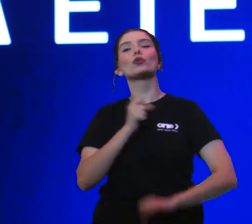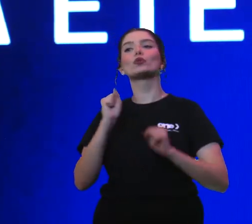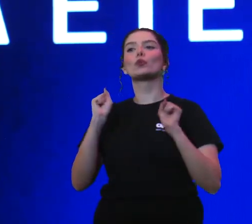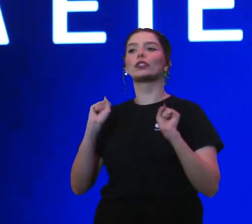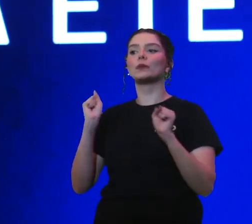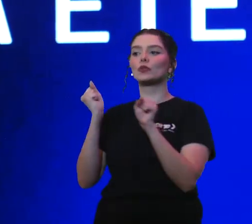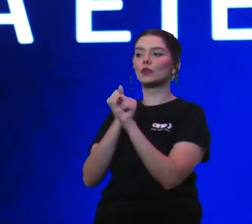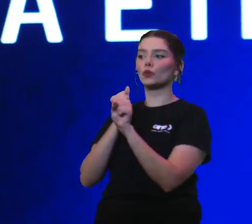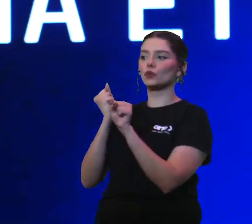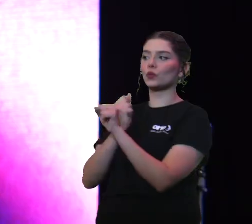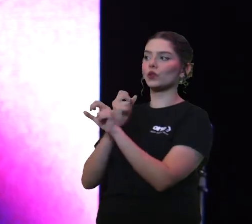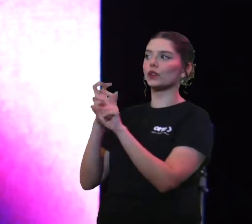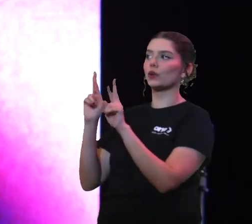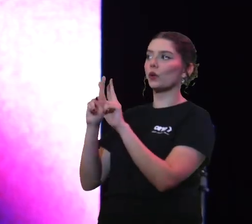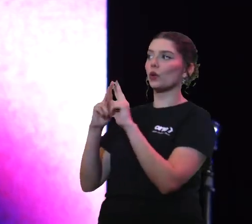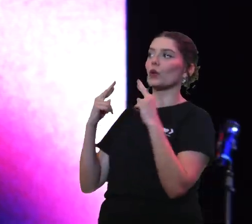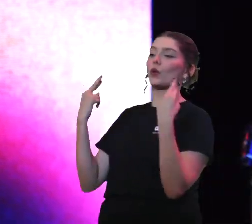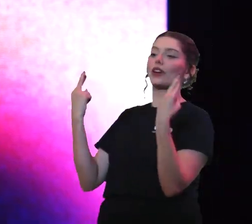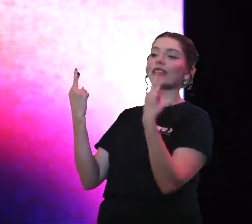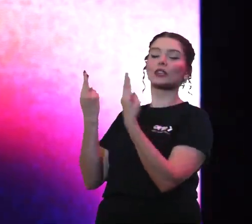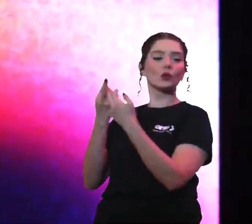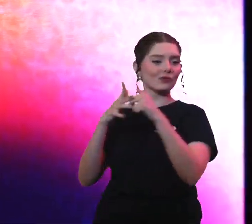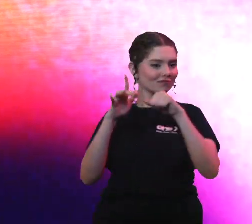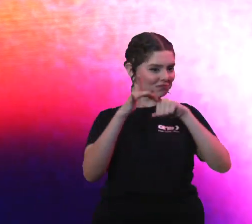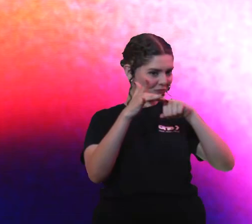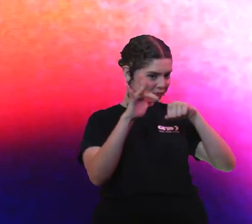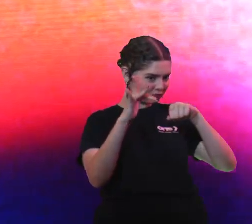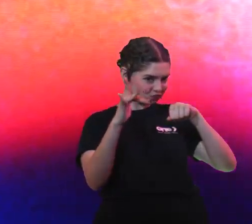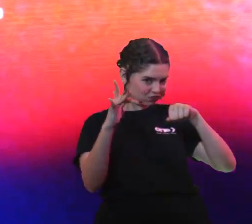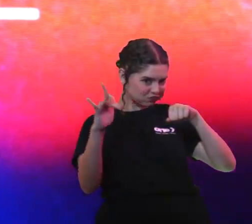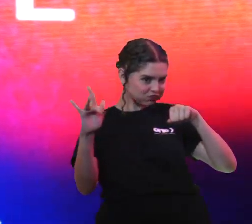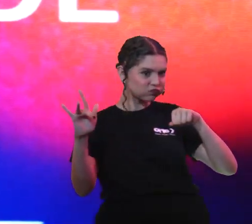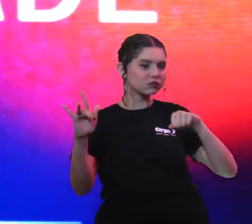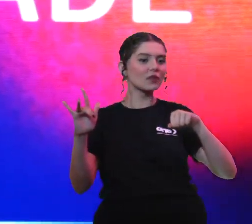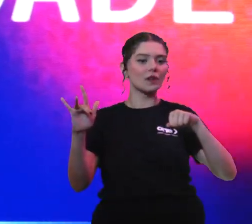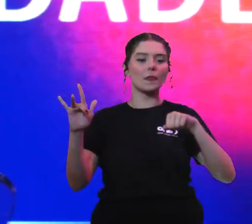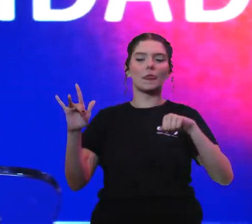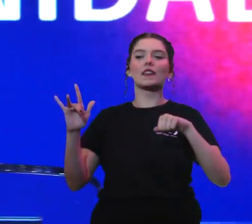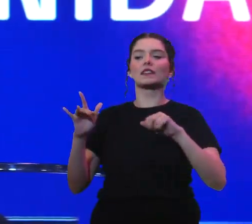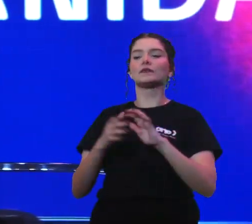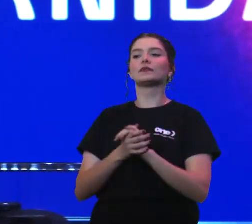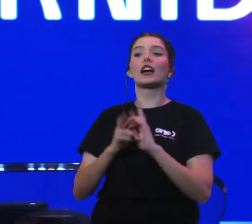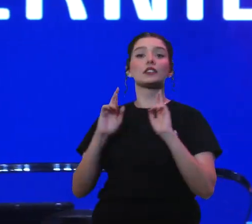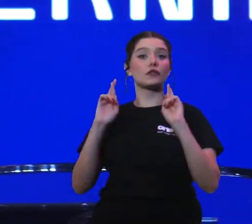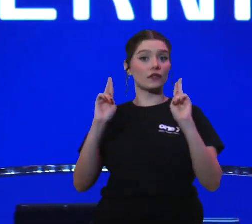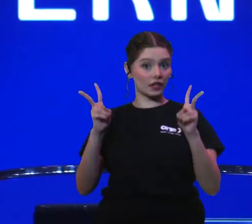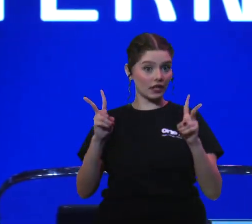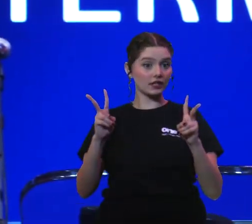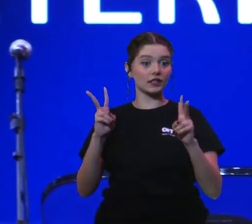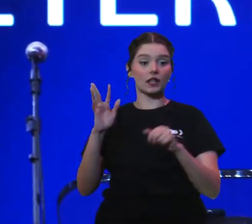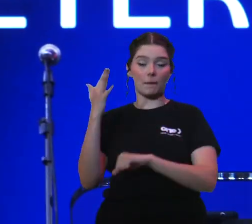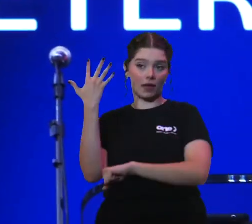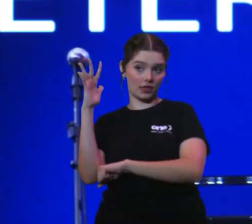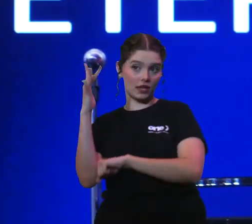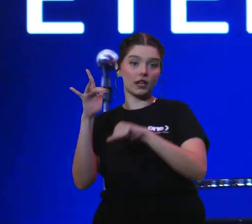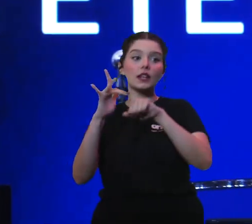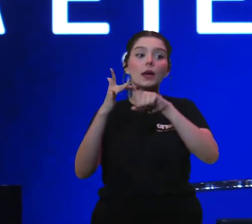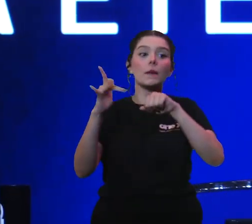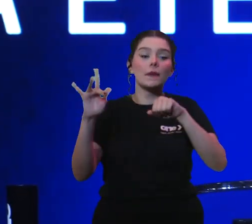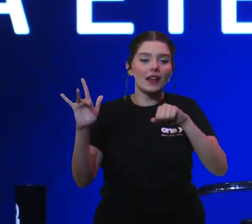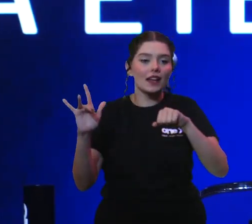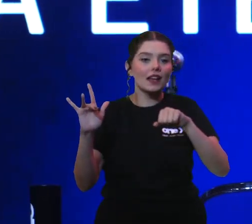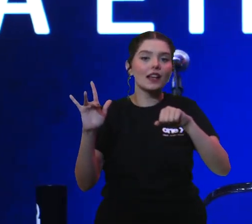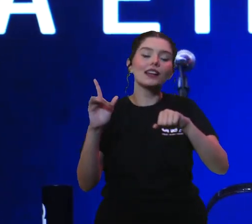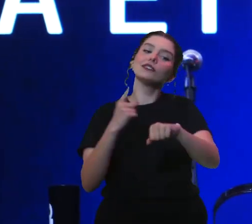com materiais como ouro, prata e pedras preciosas. Agora, a diferença entre os dois tipos de material é o